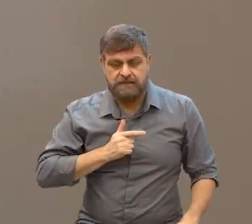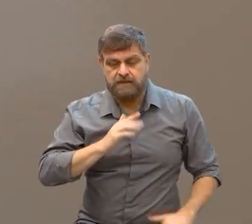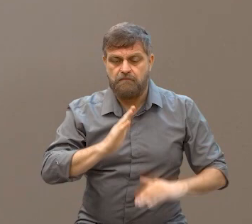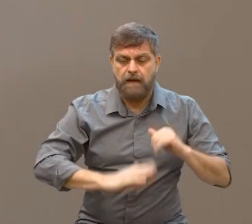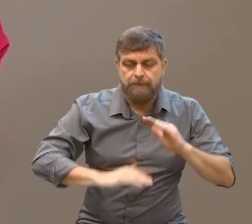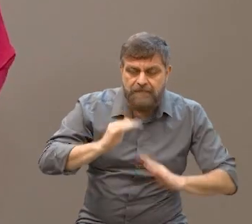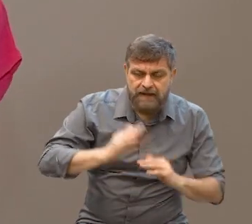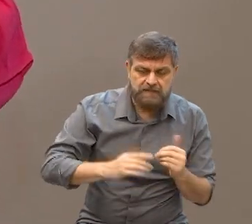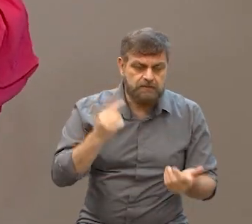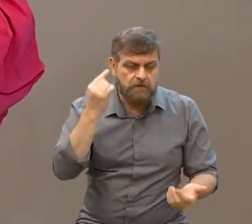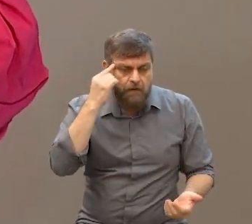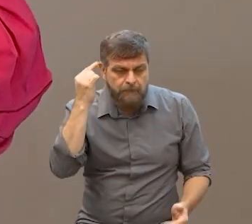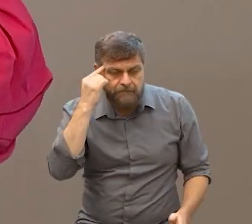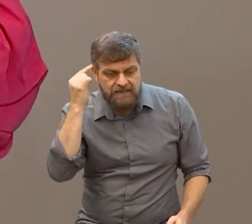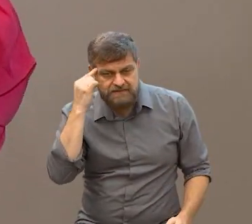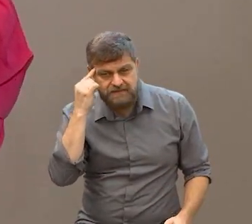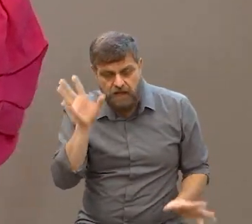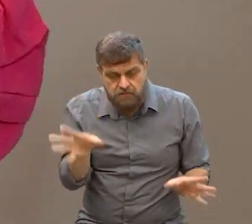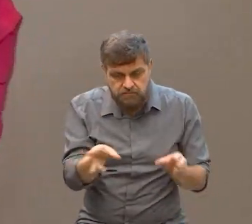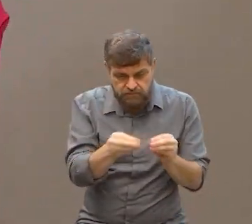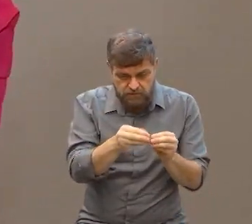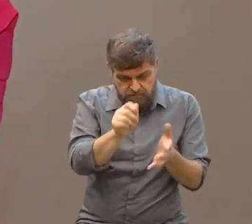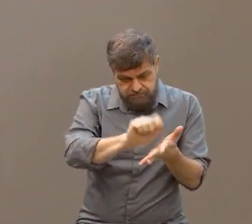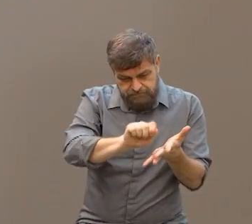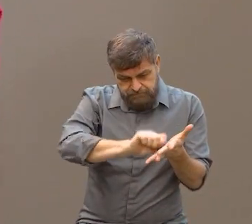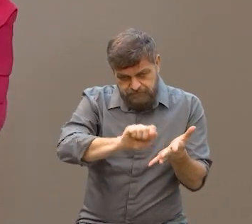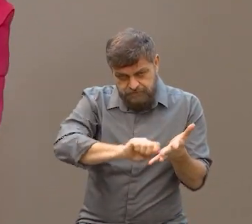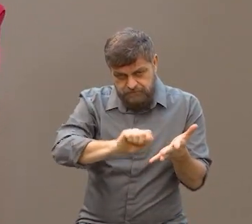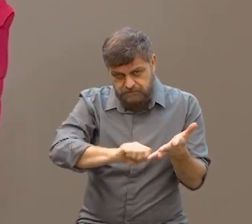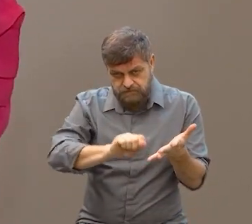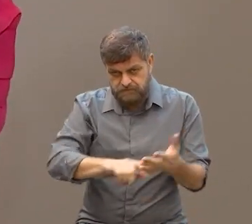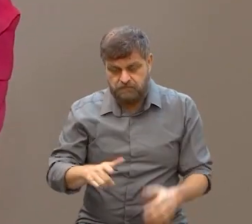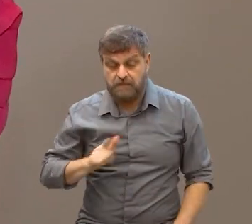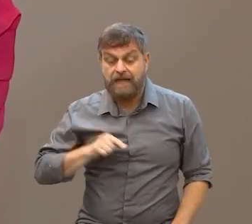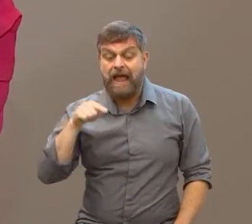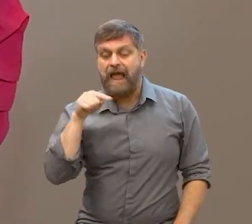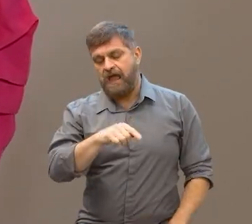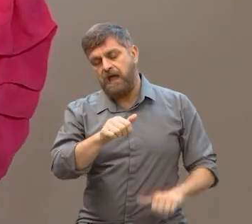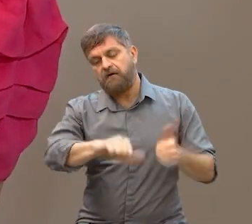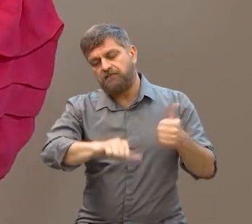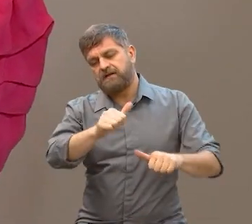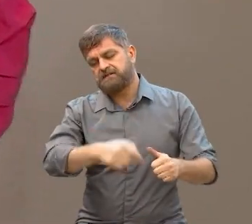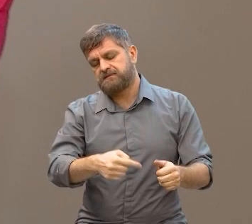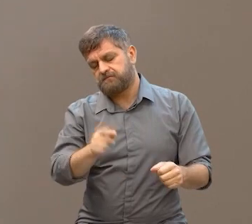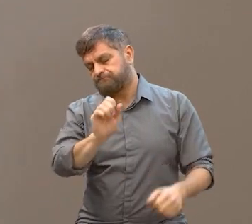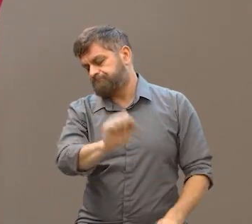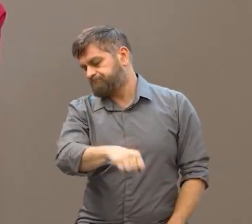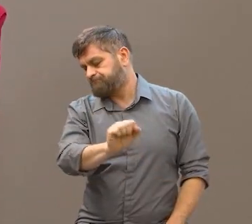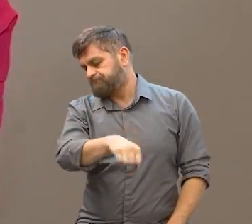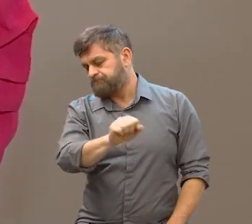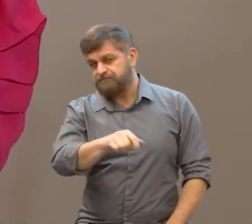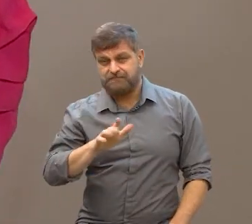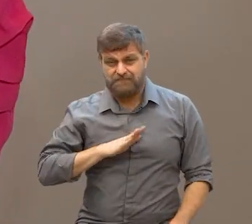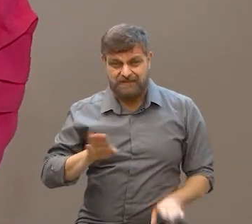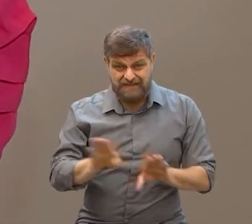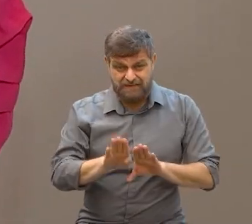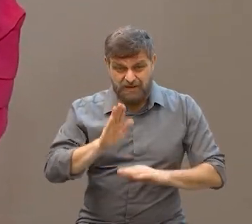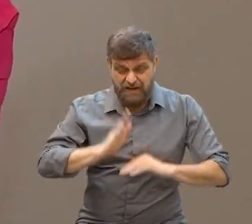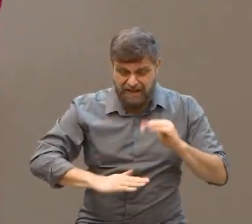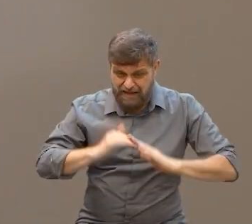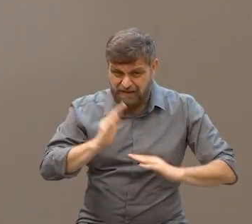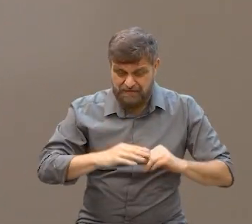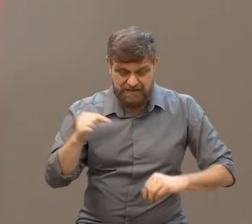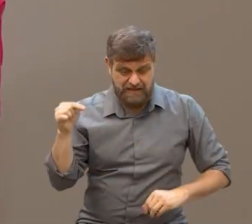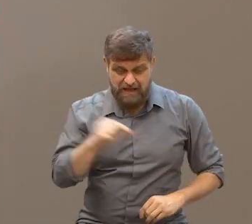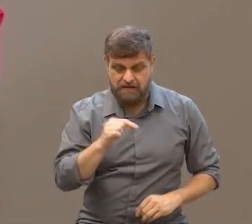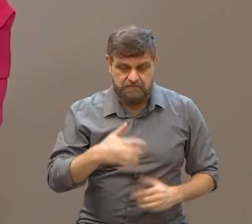prático, vamos fazer um resumo. Isso deveria ser avaliação. E quanto mais ativo for isso,